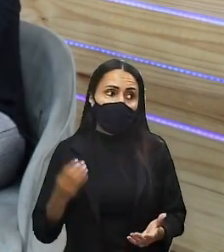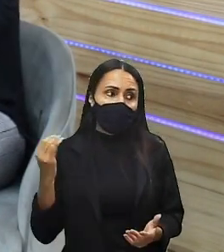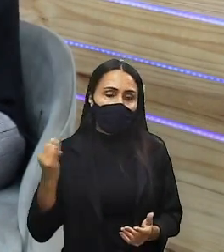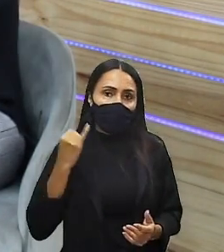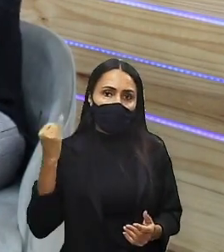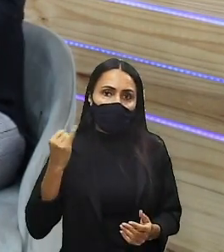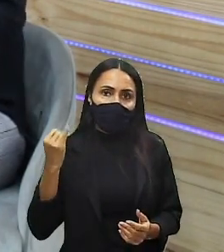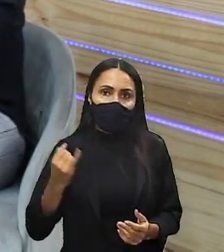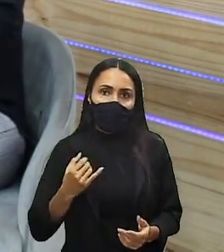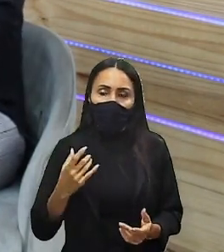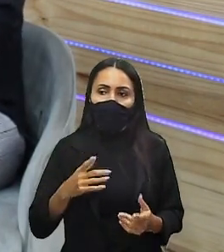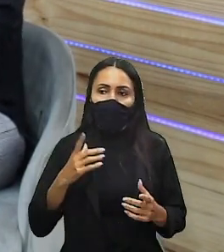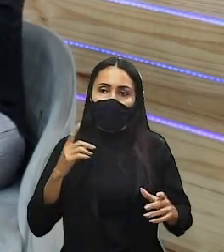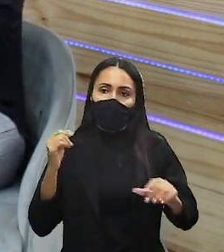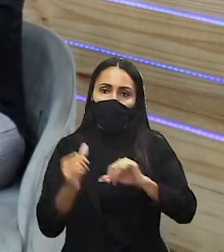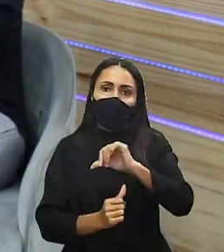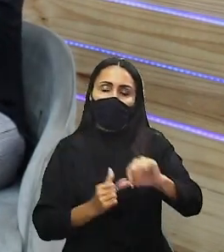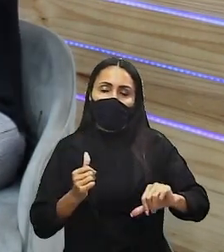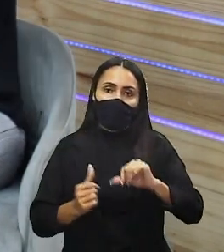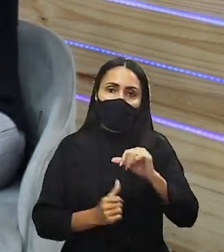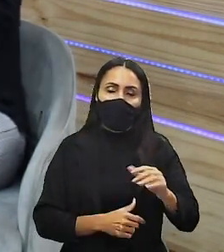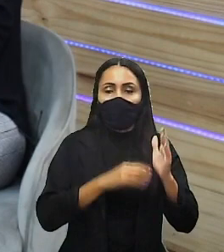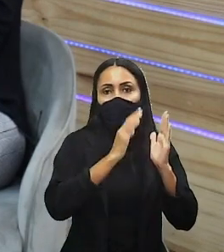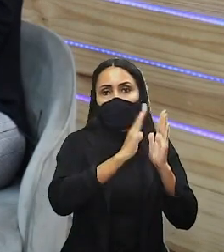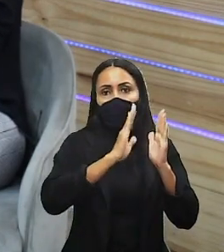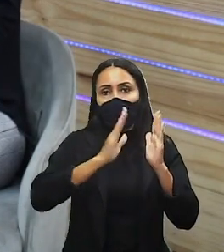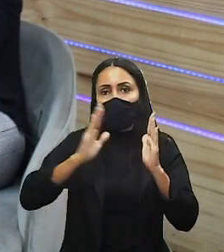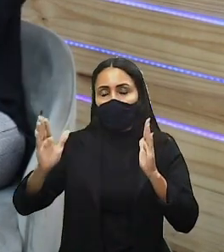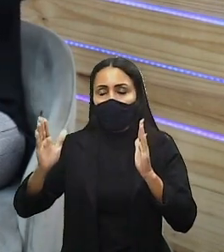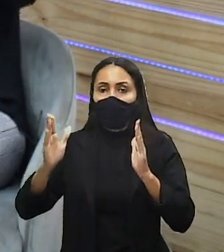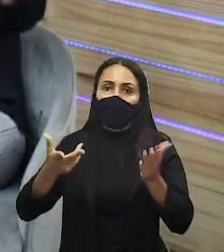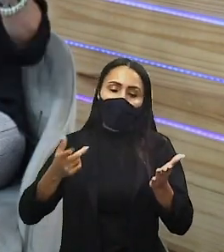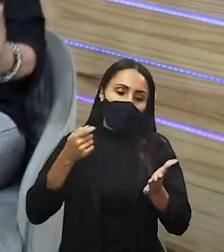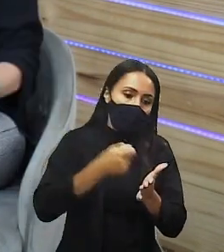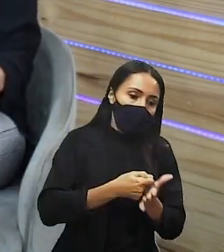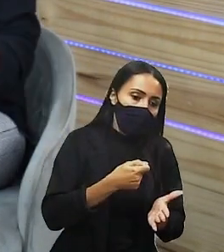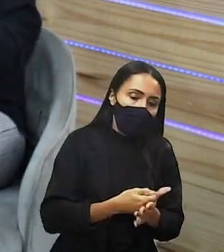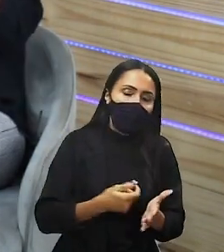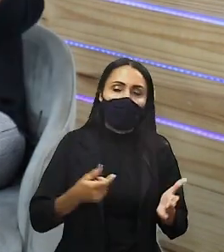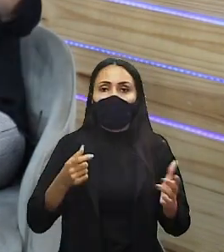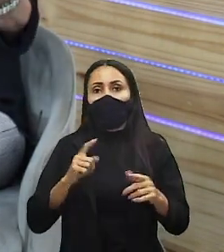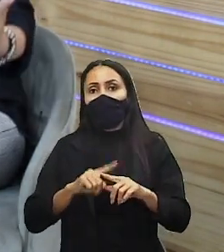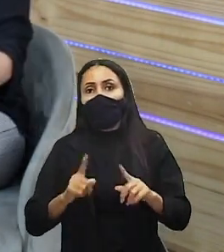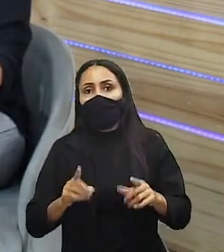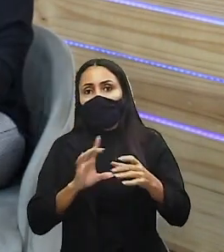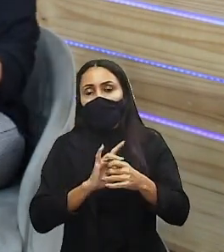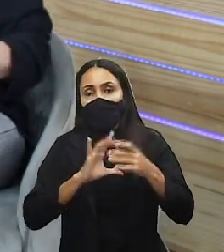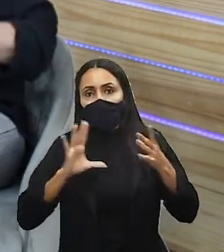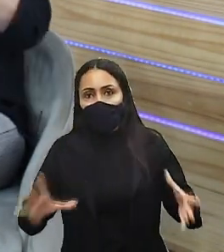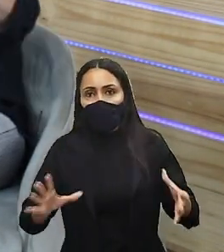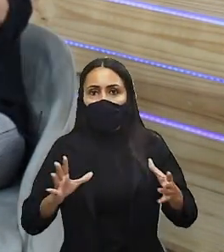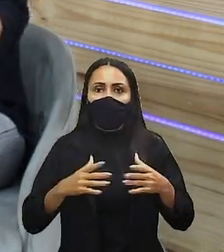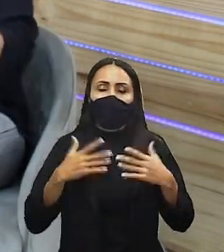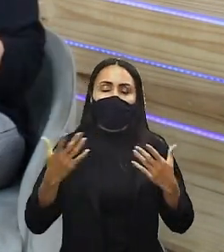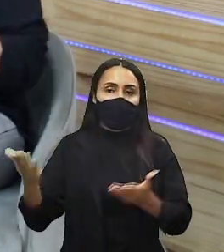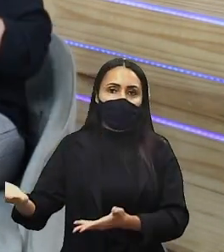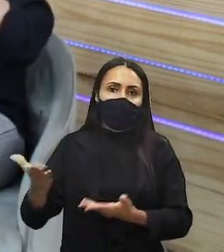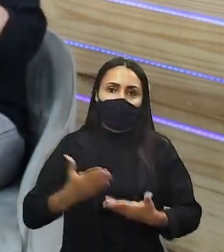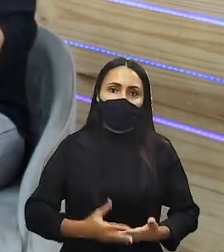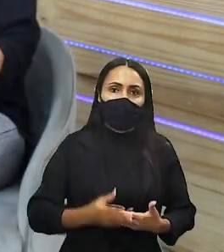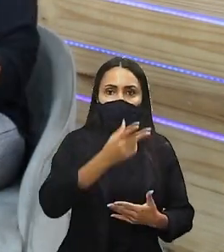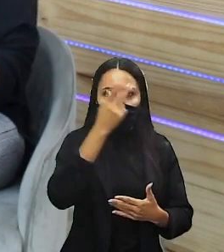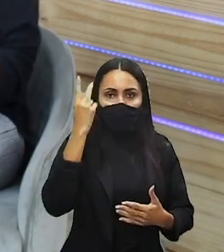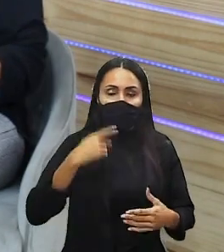você transforma o ambiente de biblioteca não naquela coisa sisuda, mas naquela coisa aberta, de receptiva, de receber as pessoas,